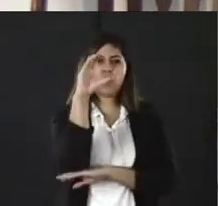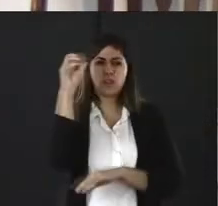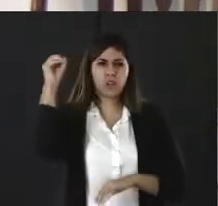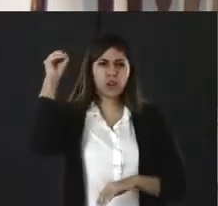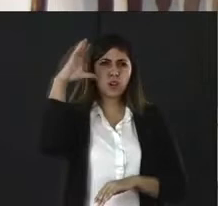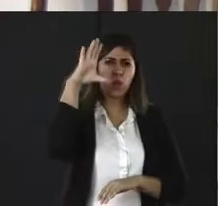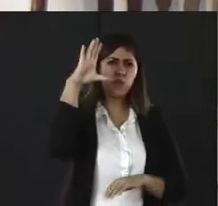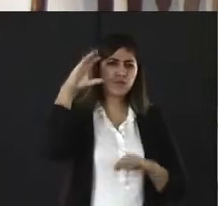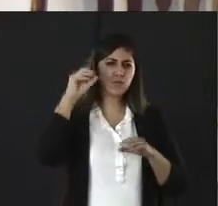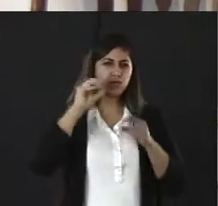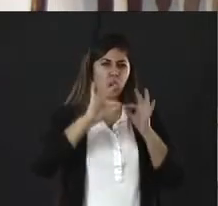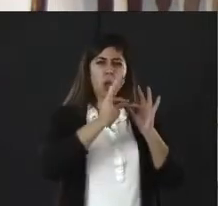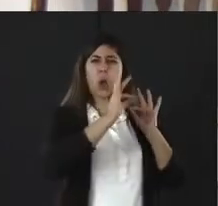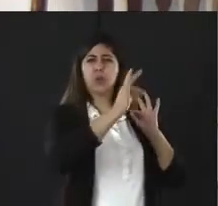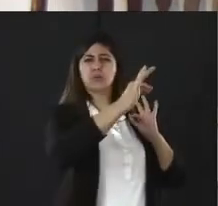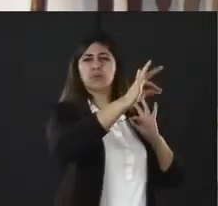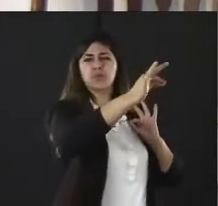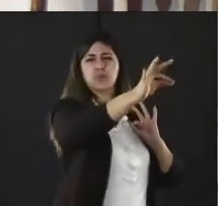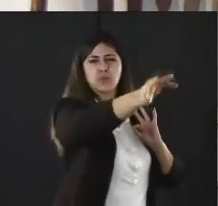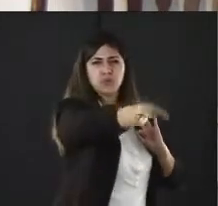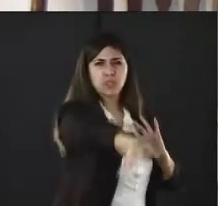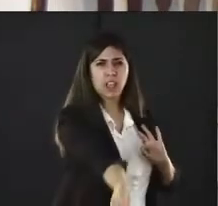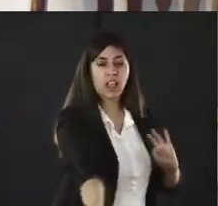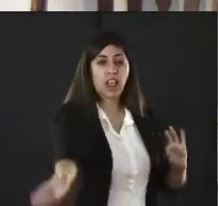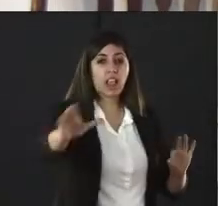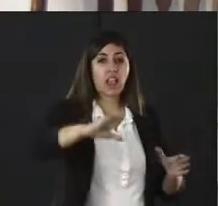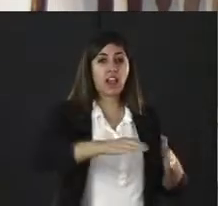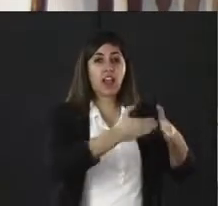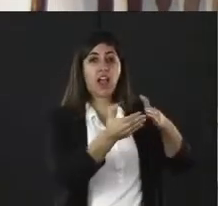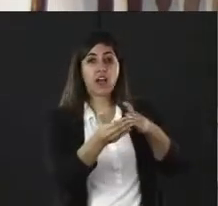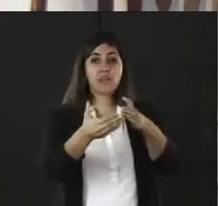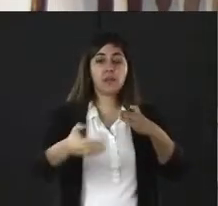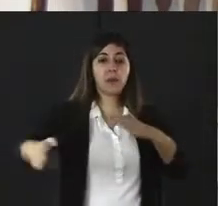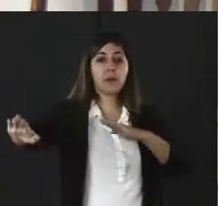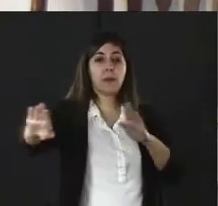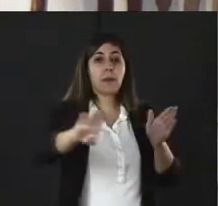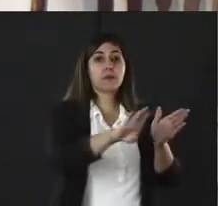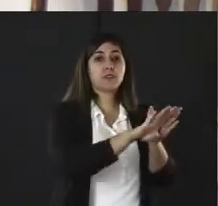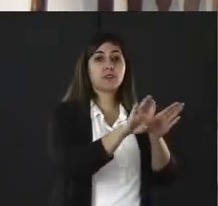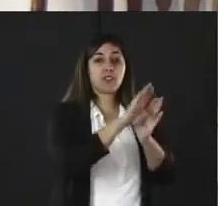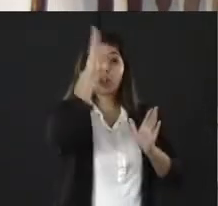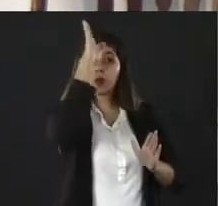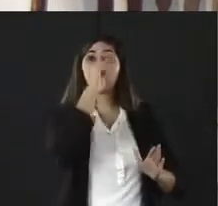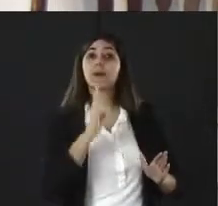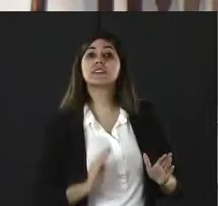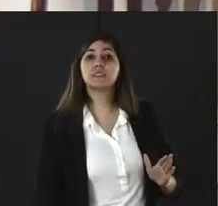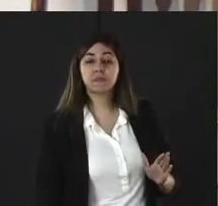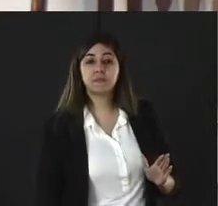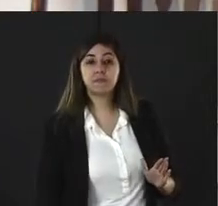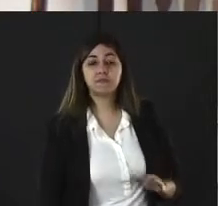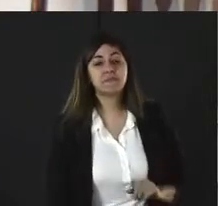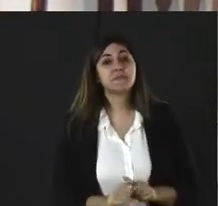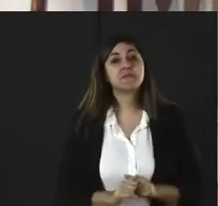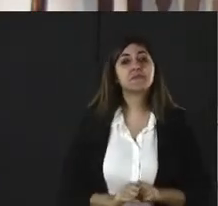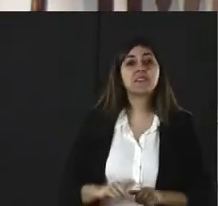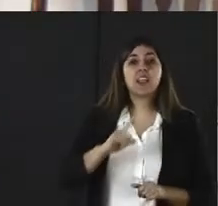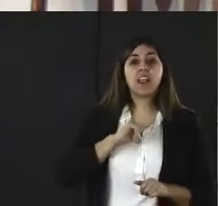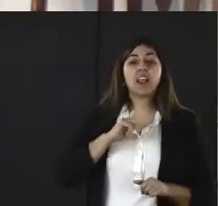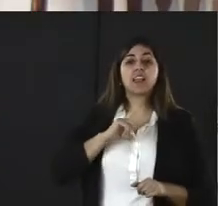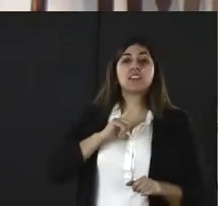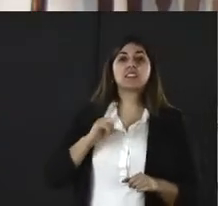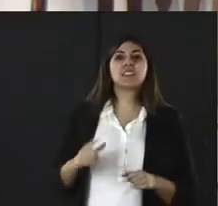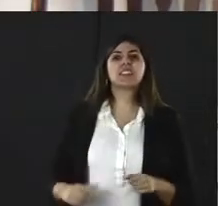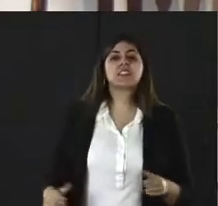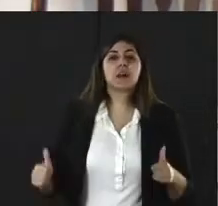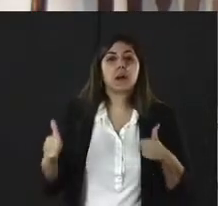alcance assim muito grande para navios que se aproximam da costa brasileira na região de cabo frio tem um